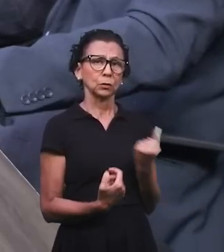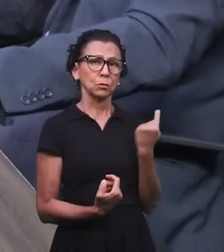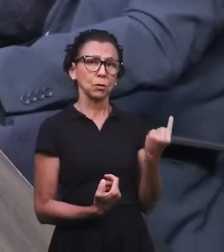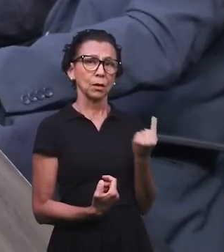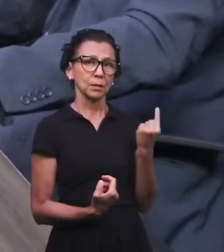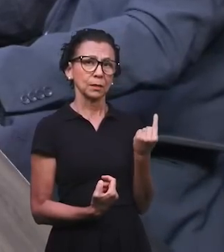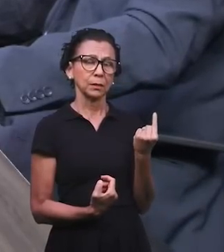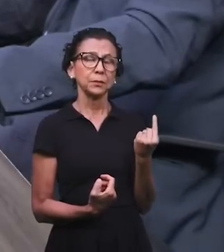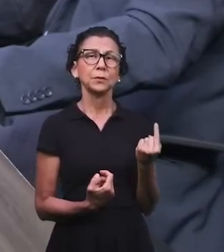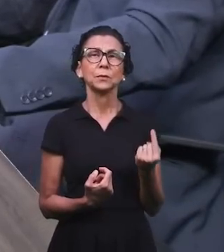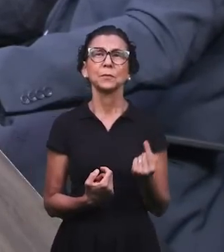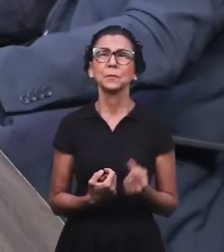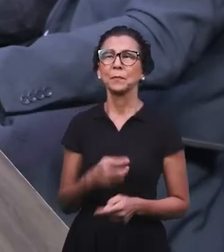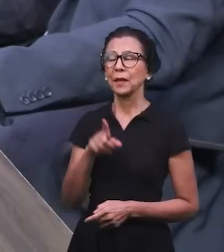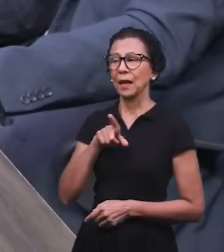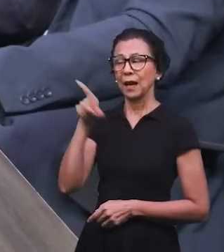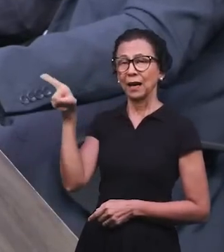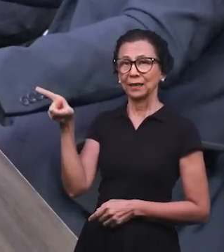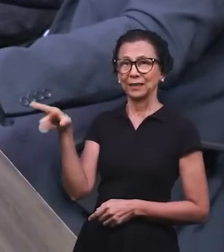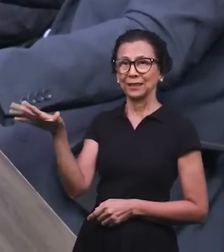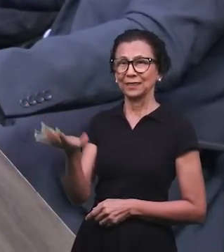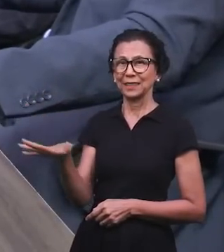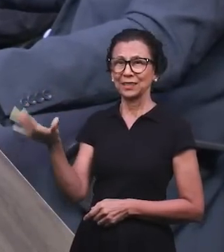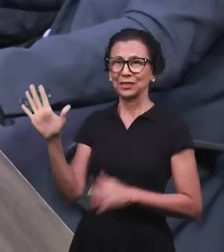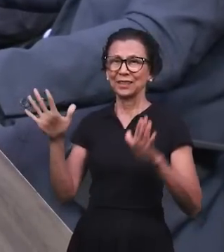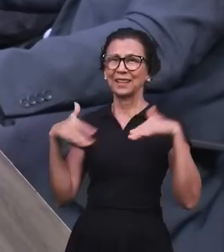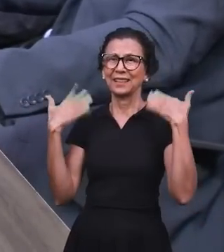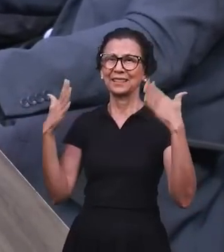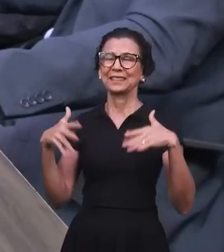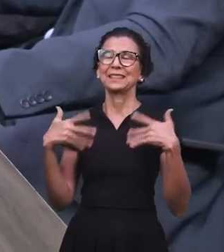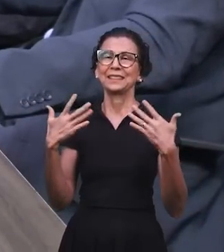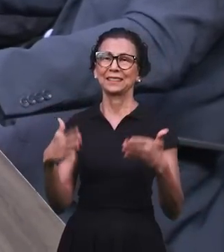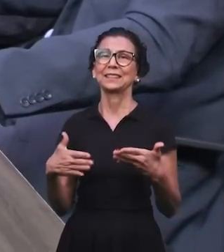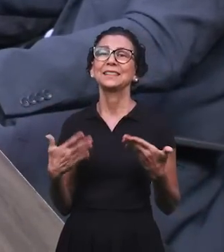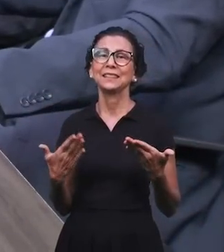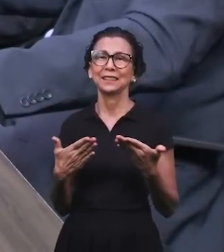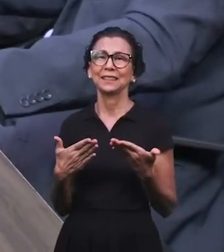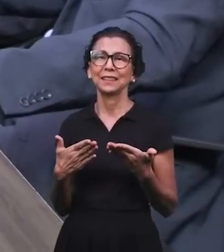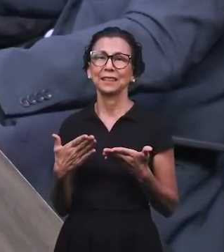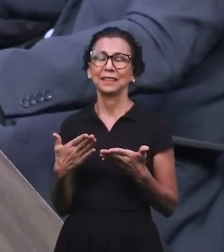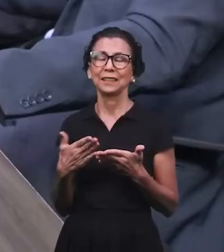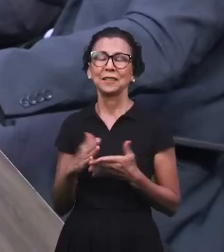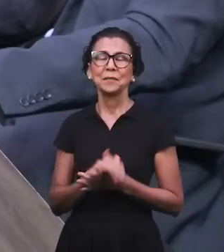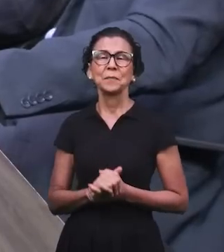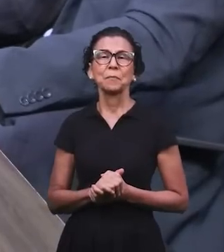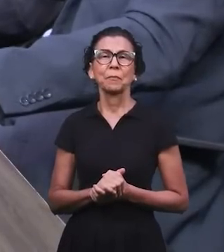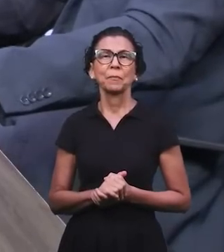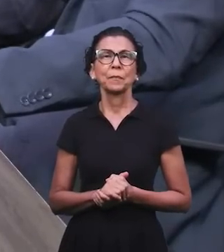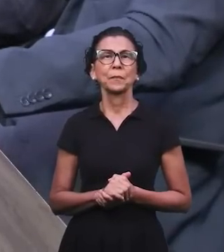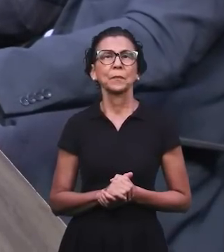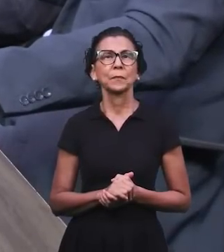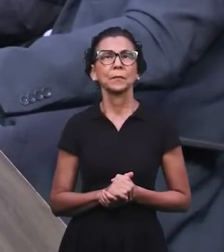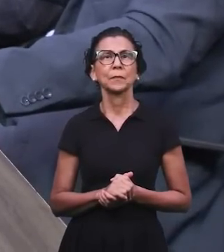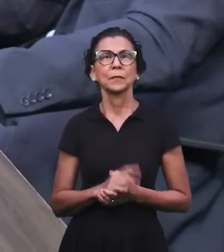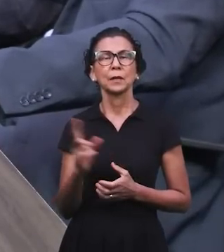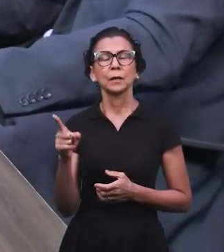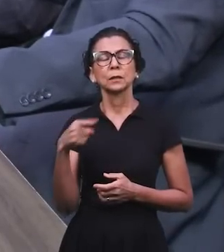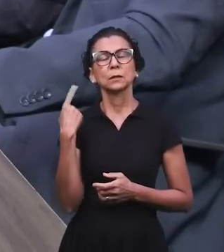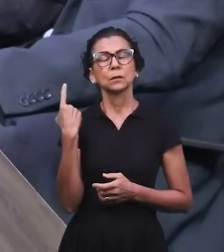alegria. Glória a Deus. Alegria. Então, são essas experiências que nós vivemos com a doutrina, com a